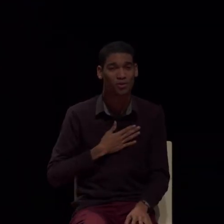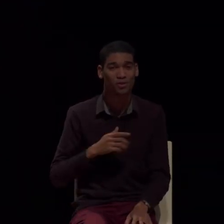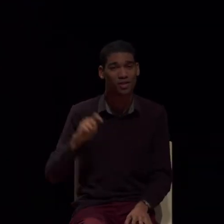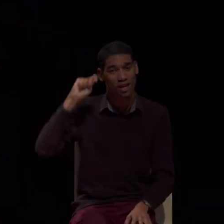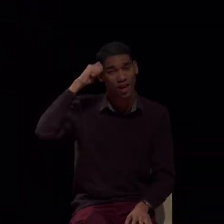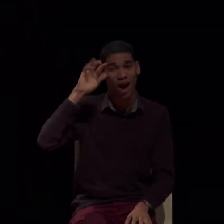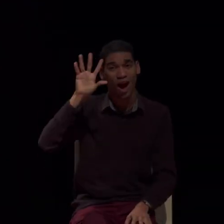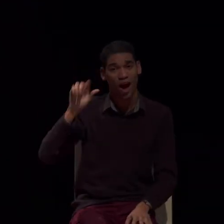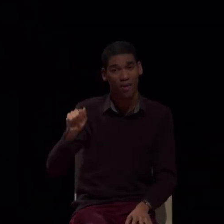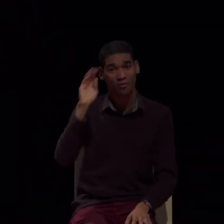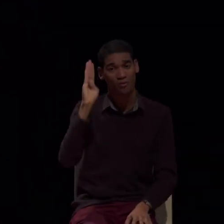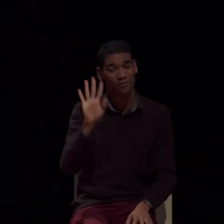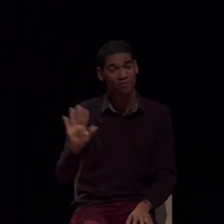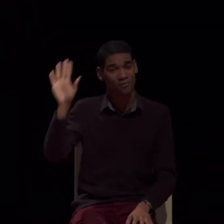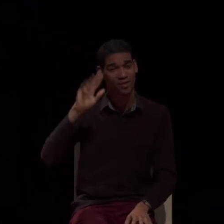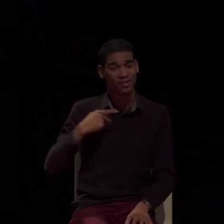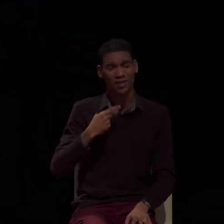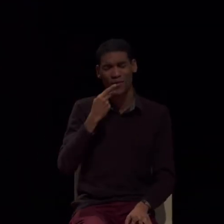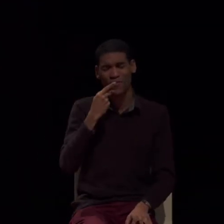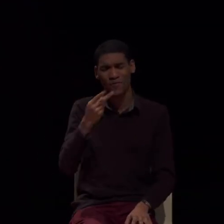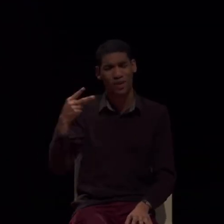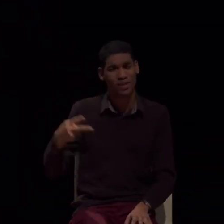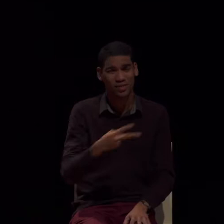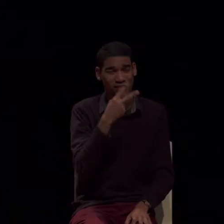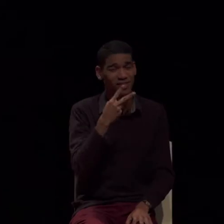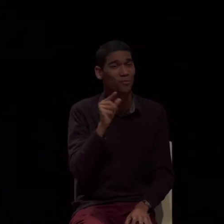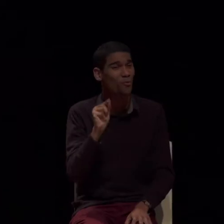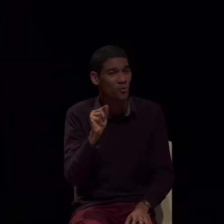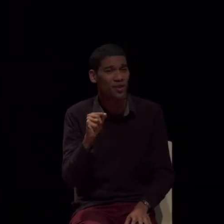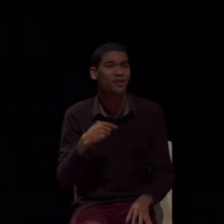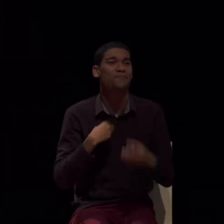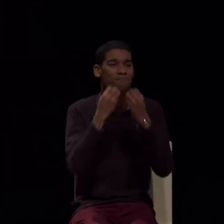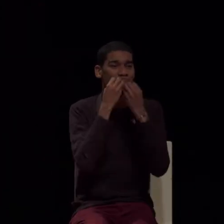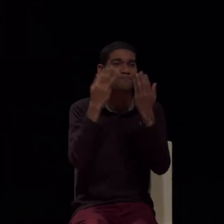sejam bem vindos e bem vindas a este momento